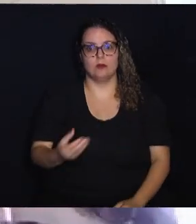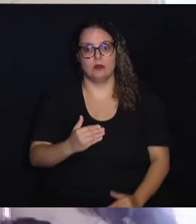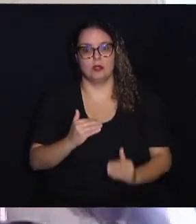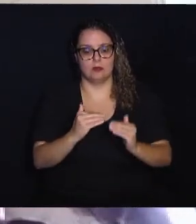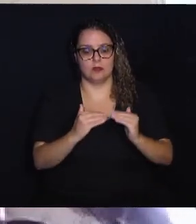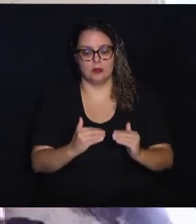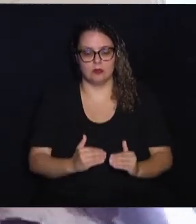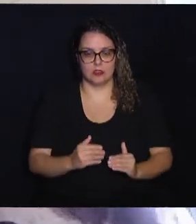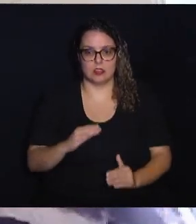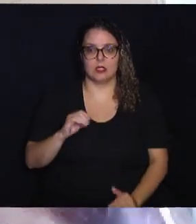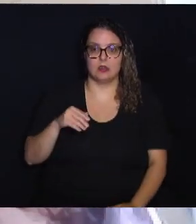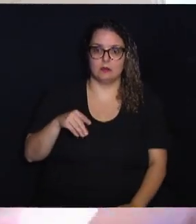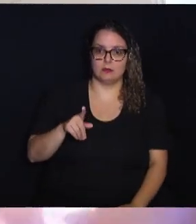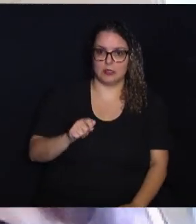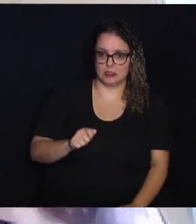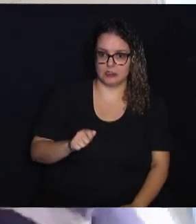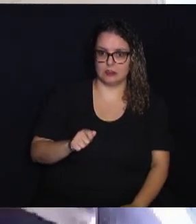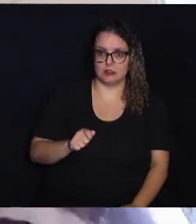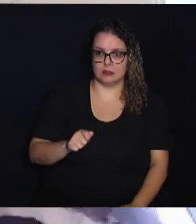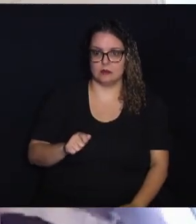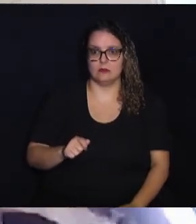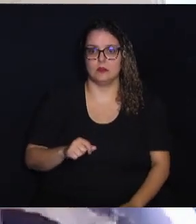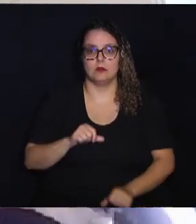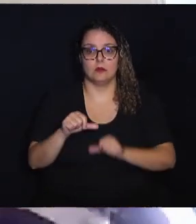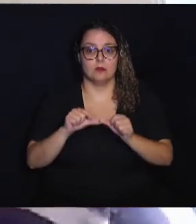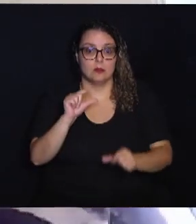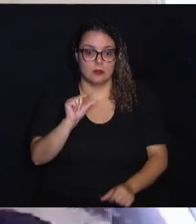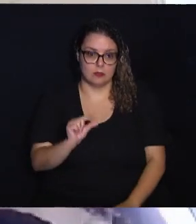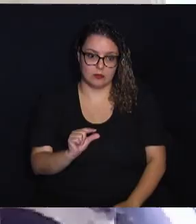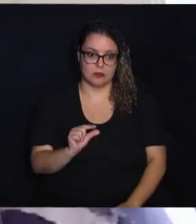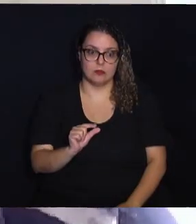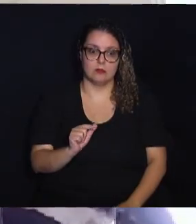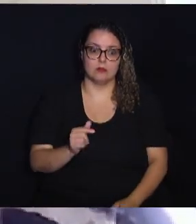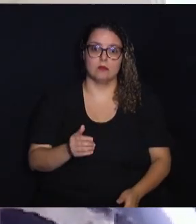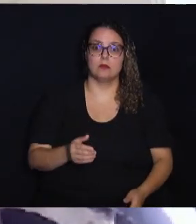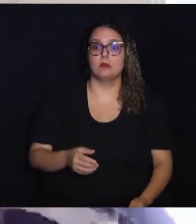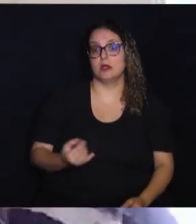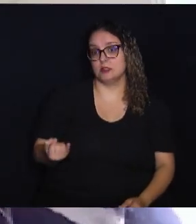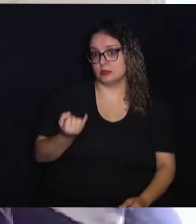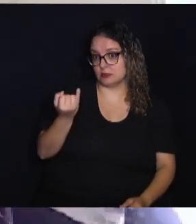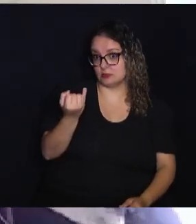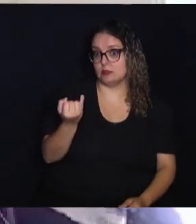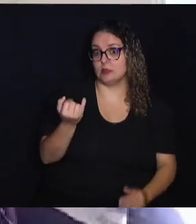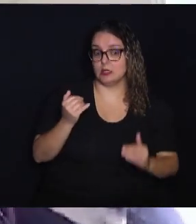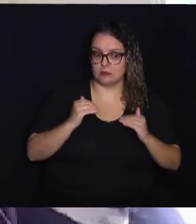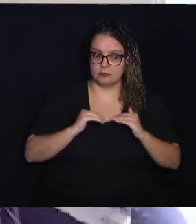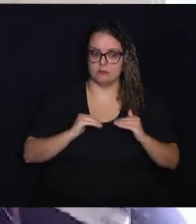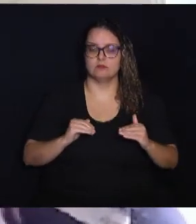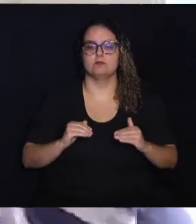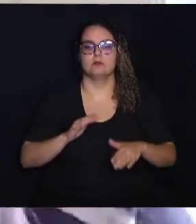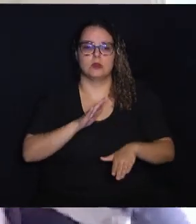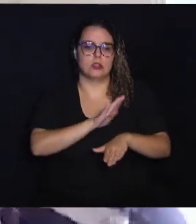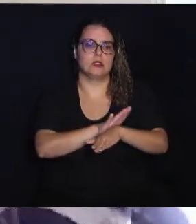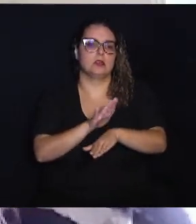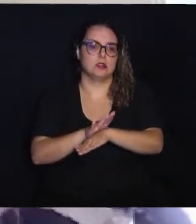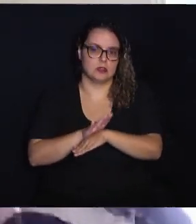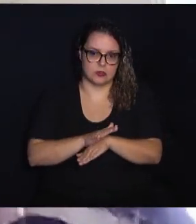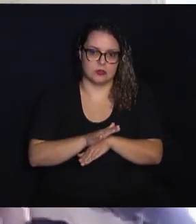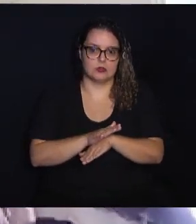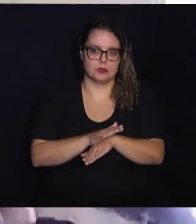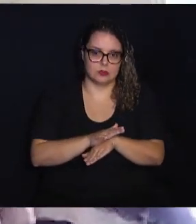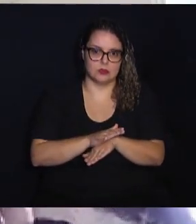nova camada nesse filtro. Então, seria uma modificação mínima, né, mais branda, que